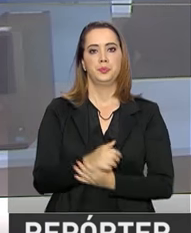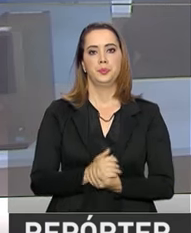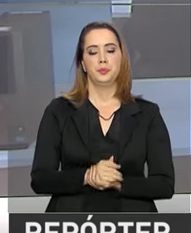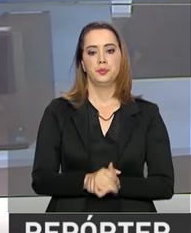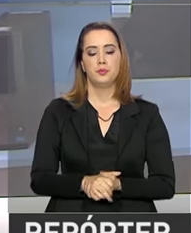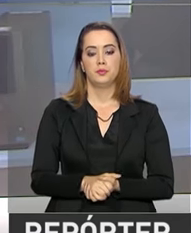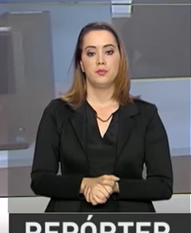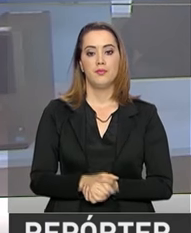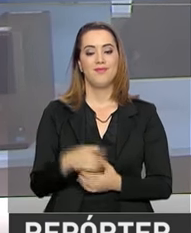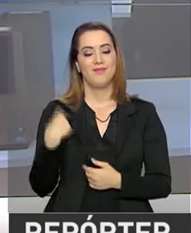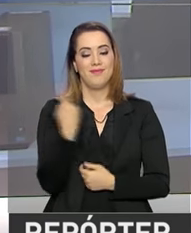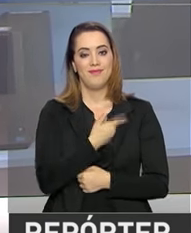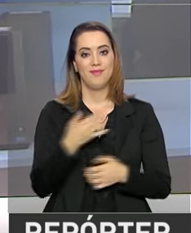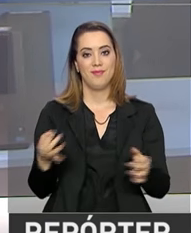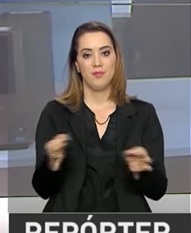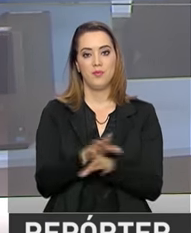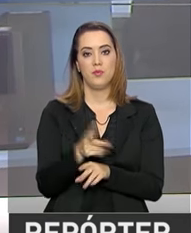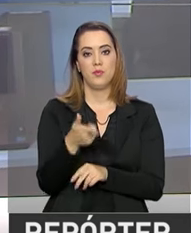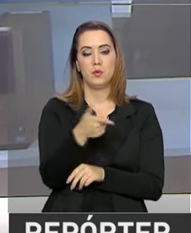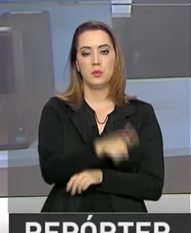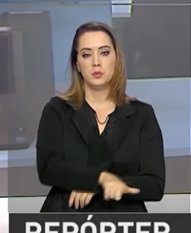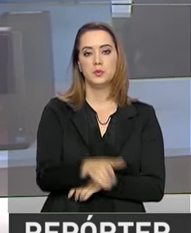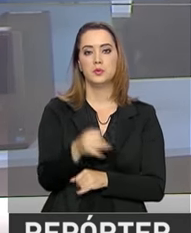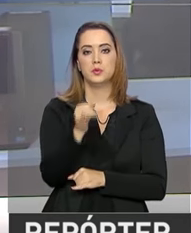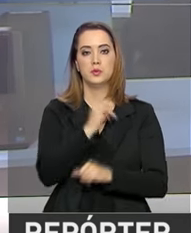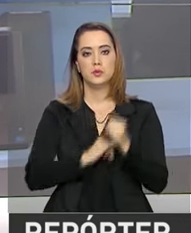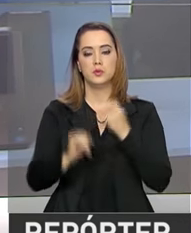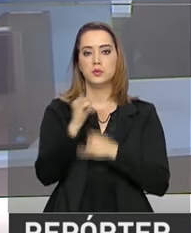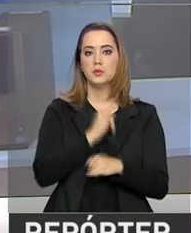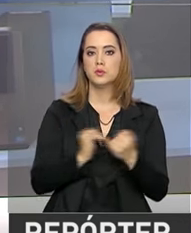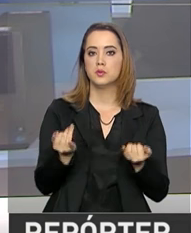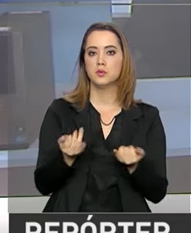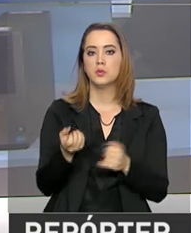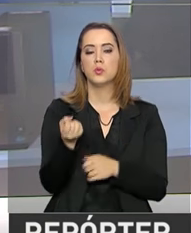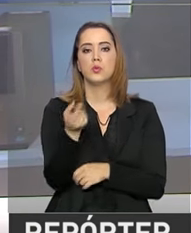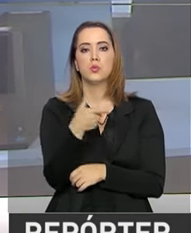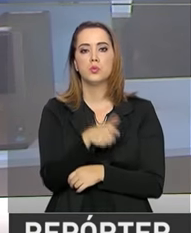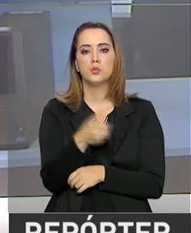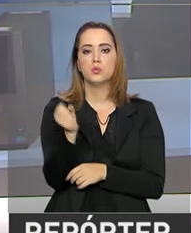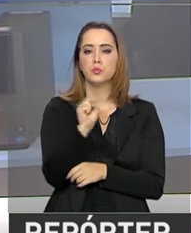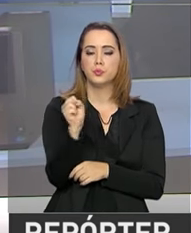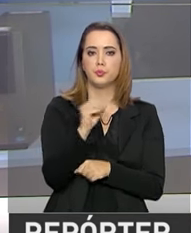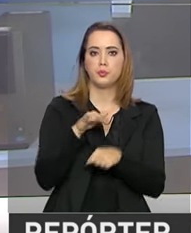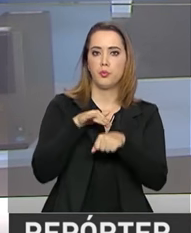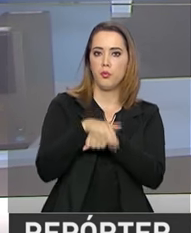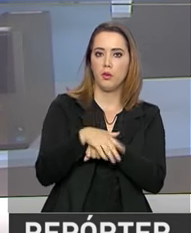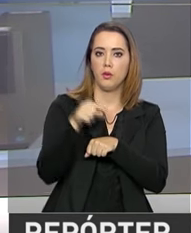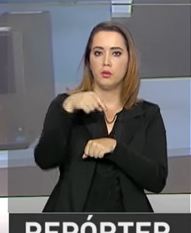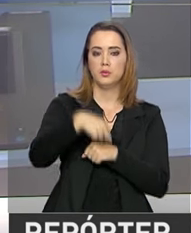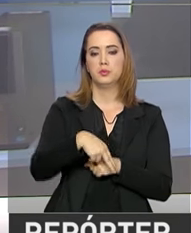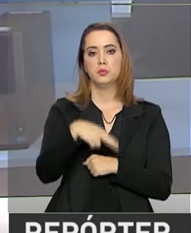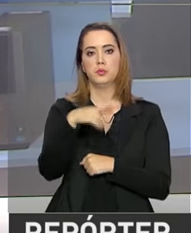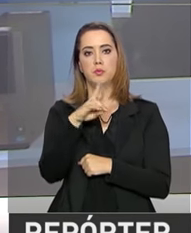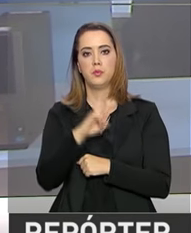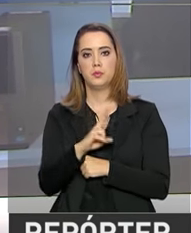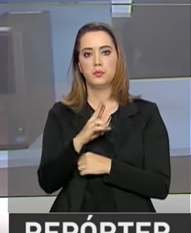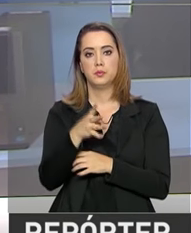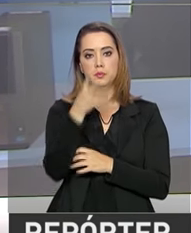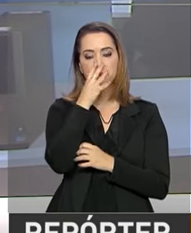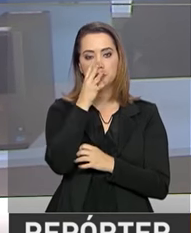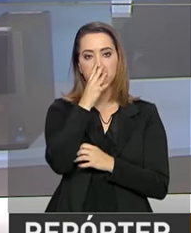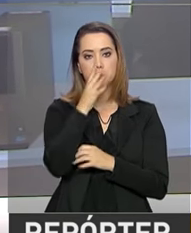que nós ficamos por aqui voltamos a qualquer momento com outras informações ou às oito da noite na próxima edição do repórter